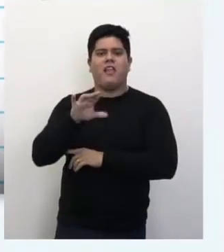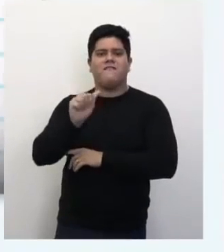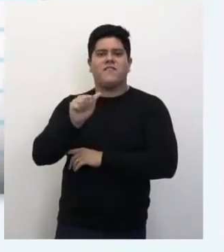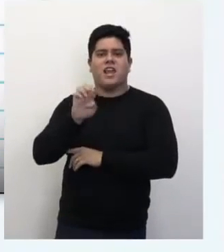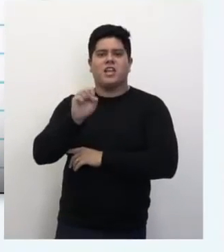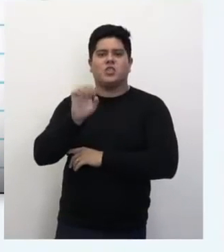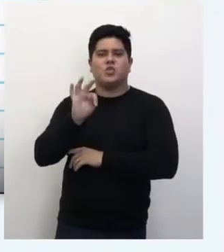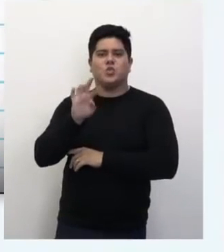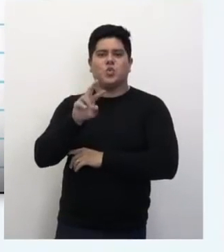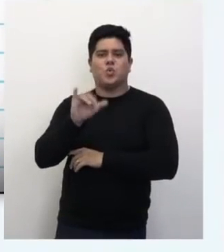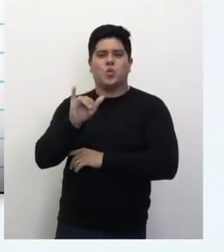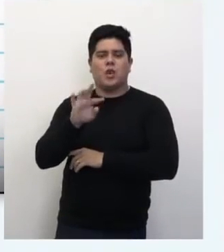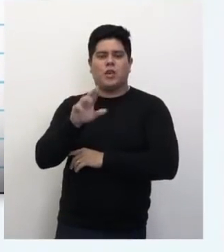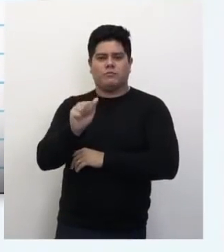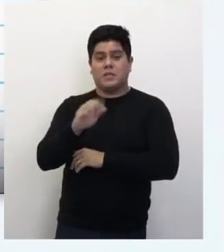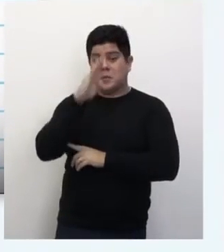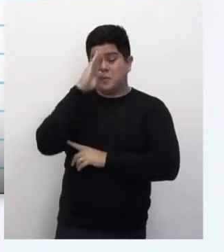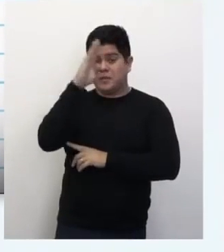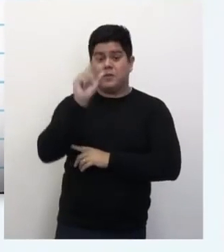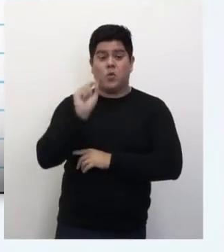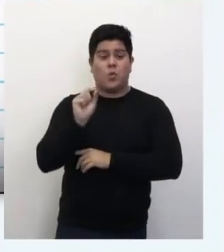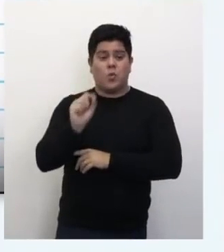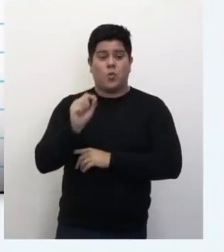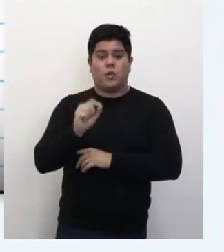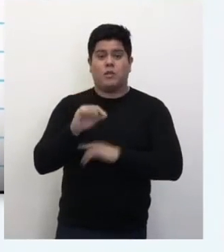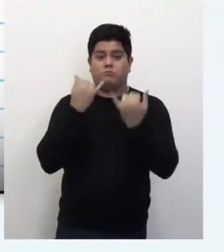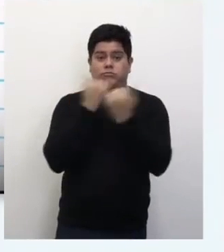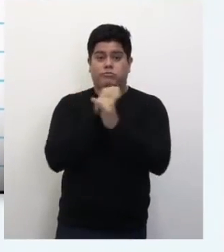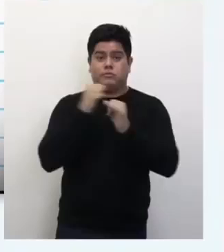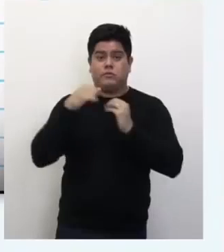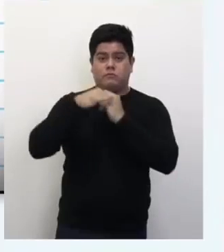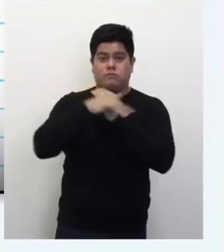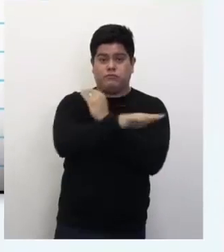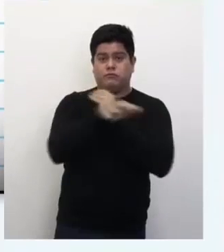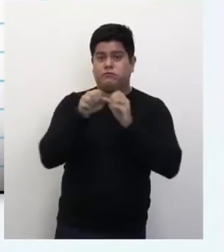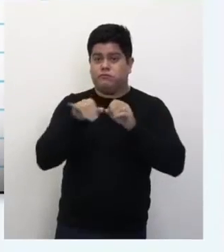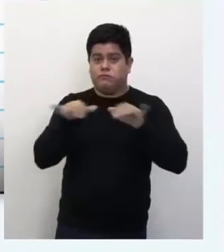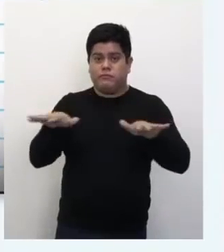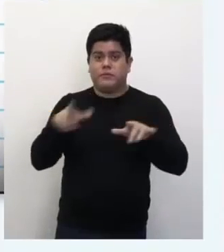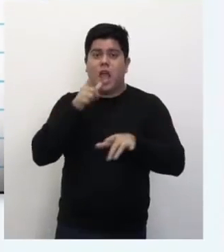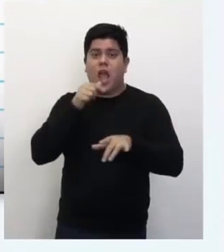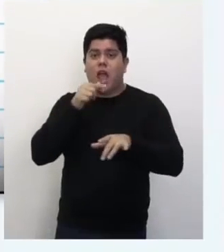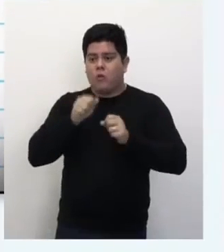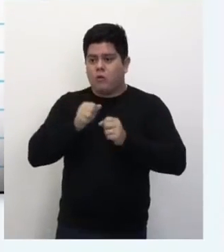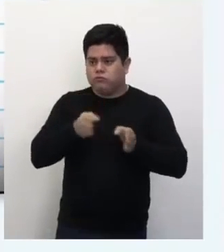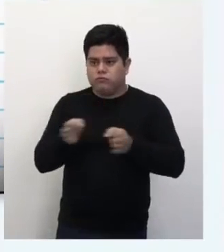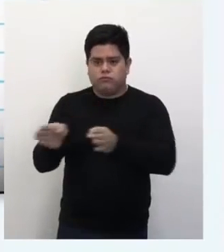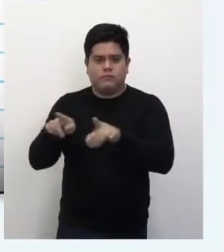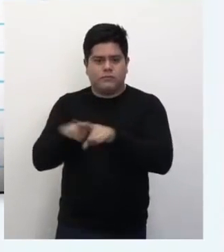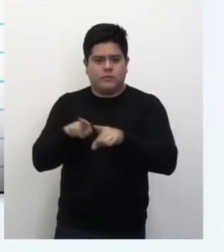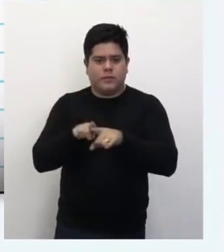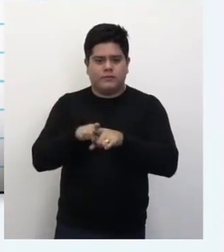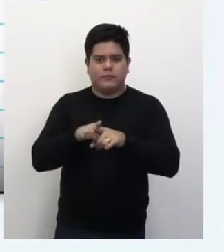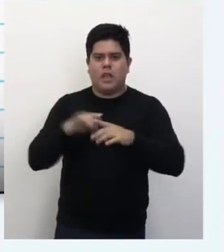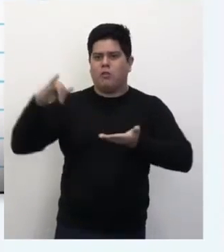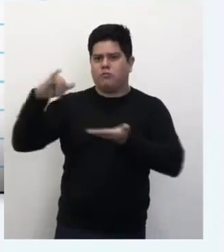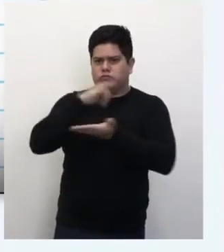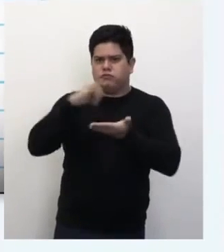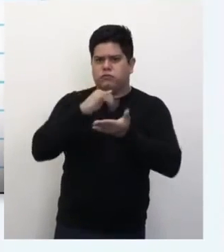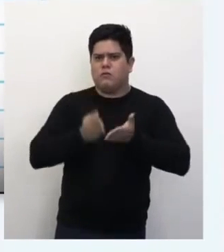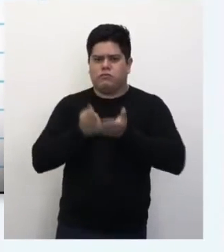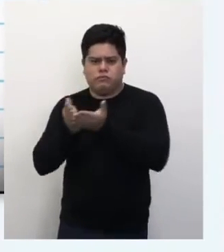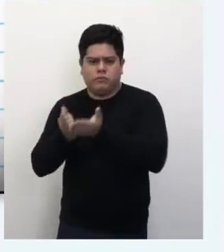principais elementos são os sistemas de geração e distribuição de energia, de água e saneamento, de transporte terrestre, marítimo e aéreo e